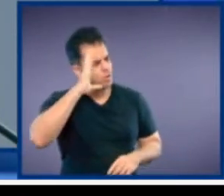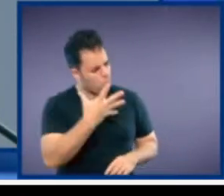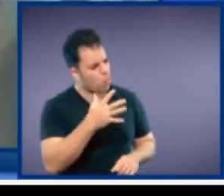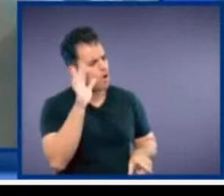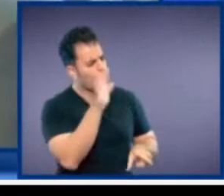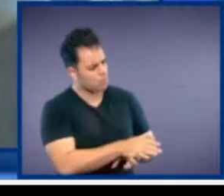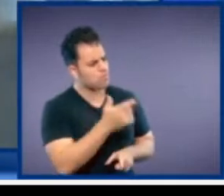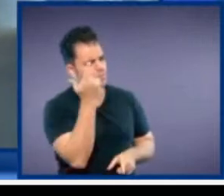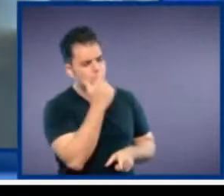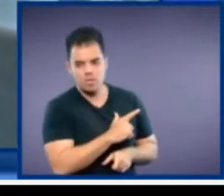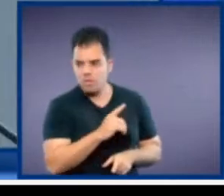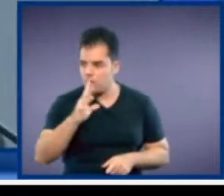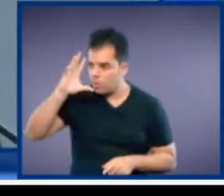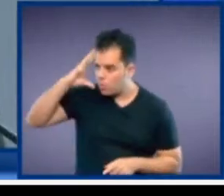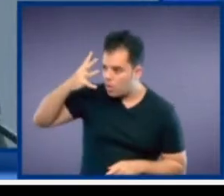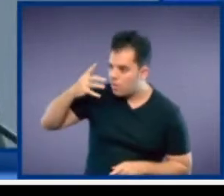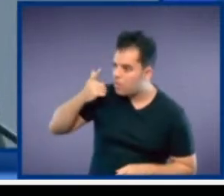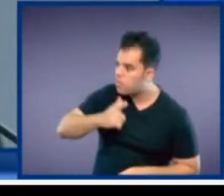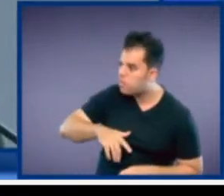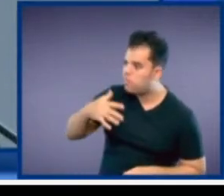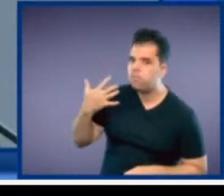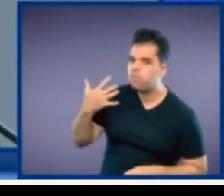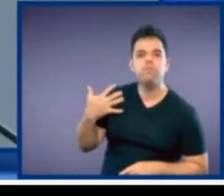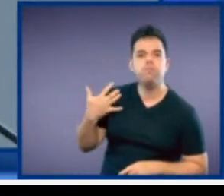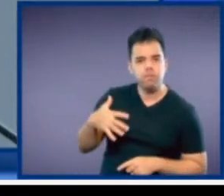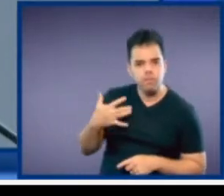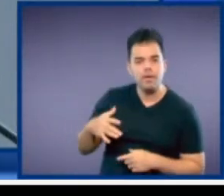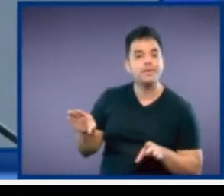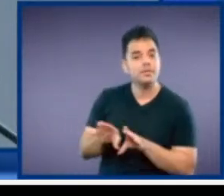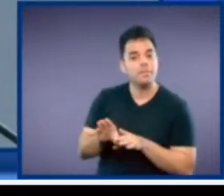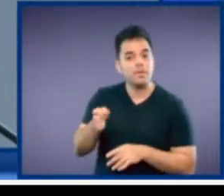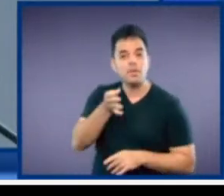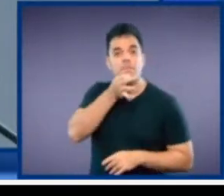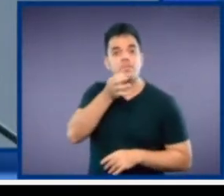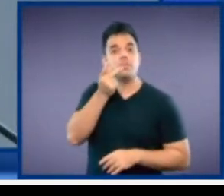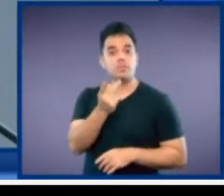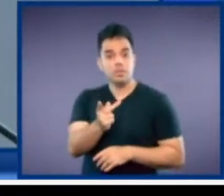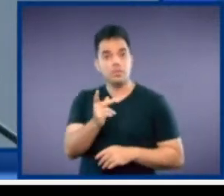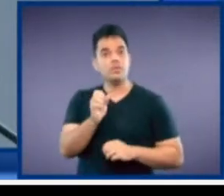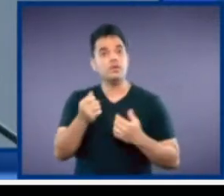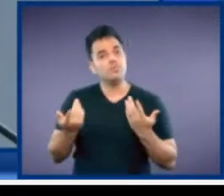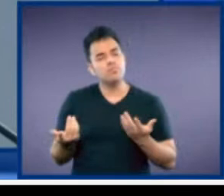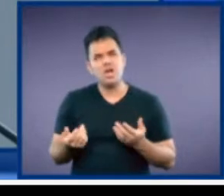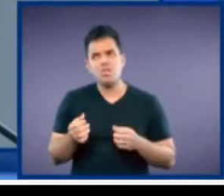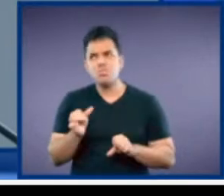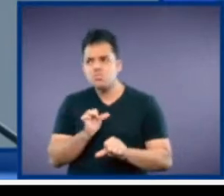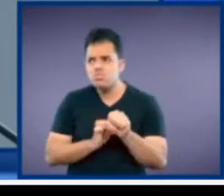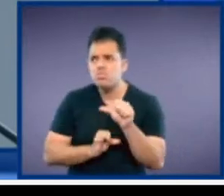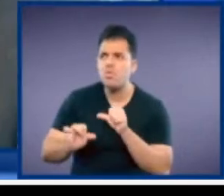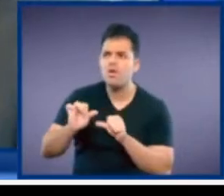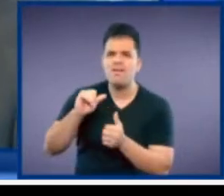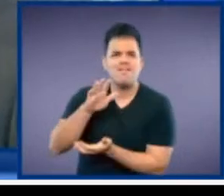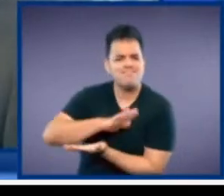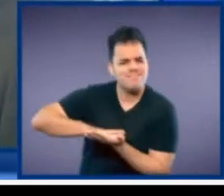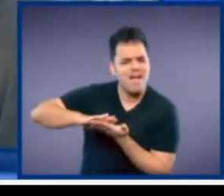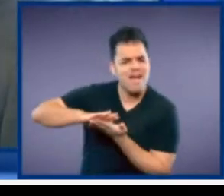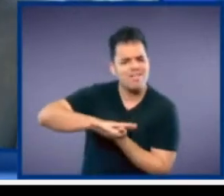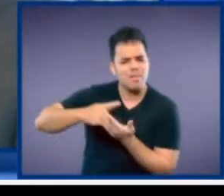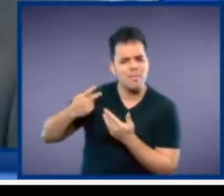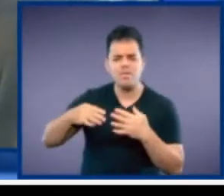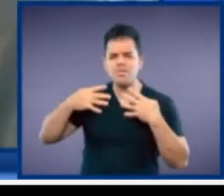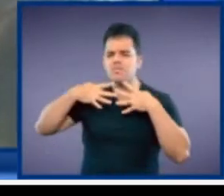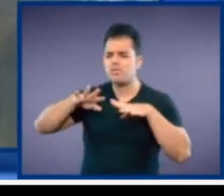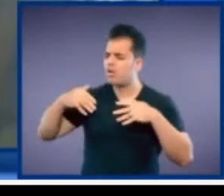questão. Acho que eles, na minha opinião, deveriam não ter alterado nada no seu fluxo natural,